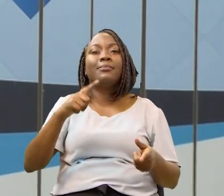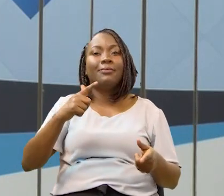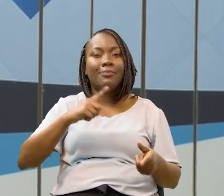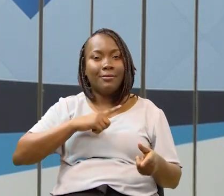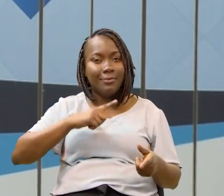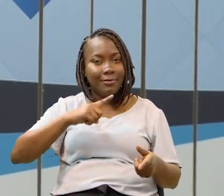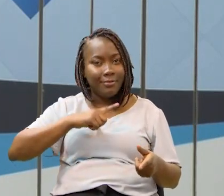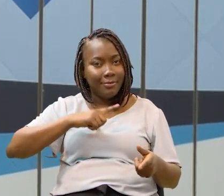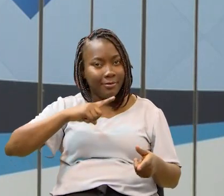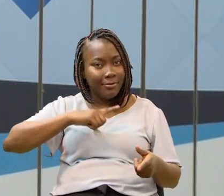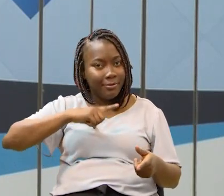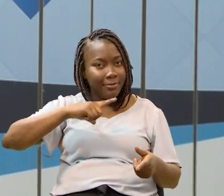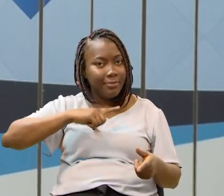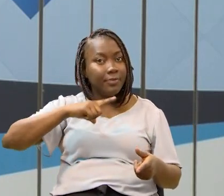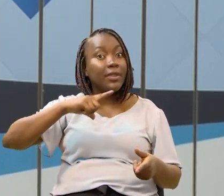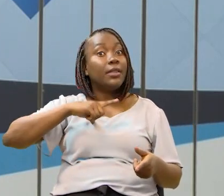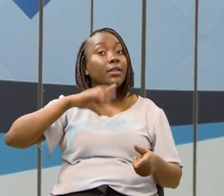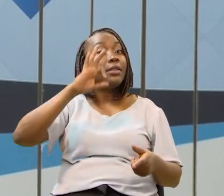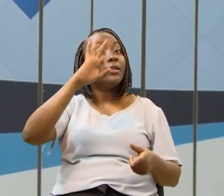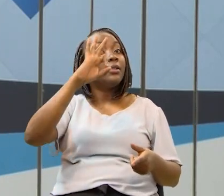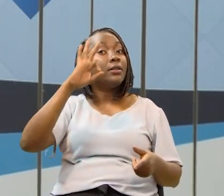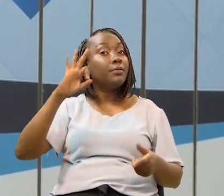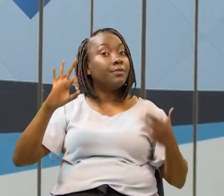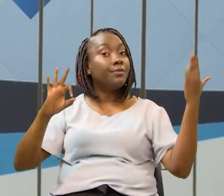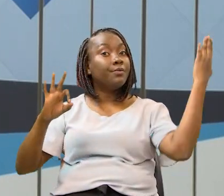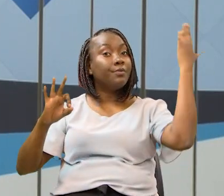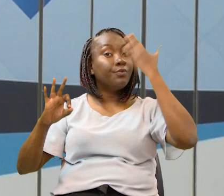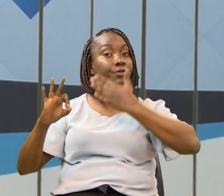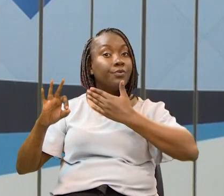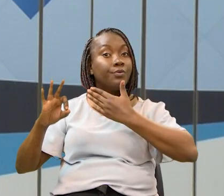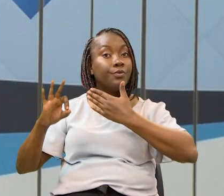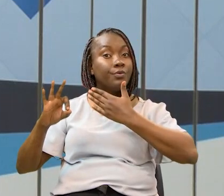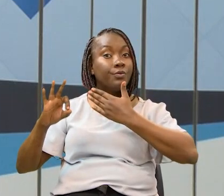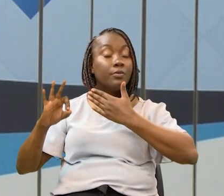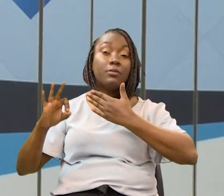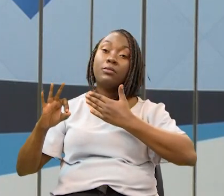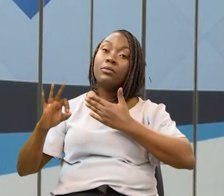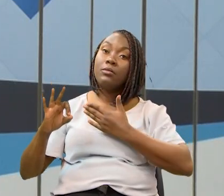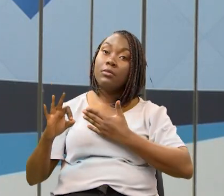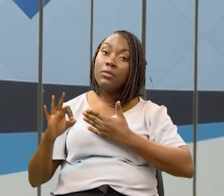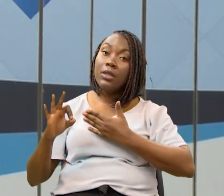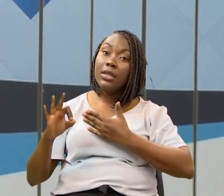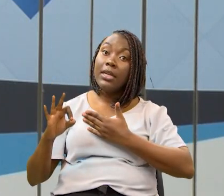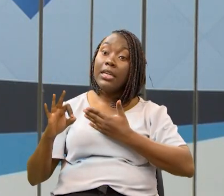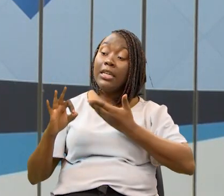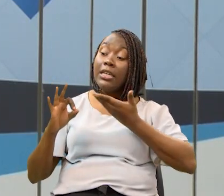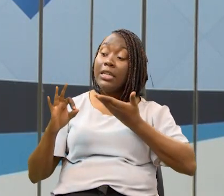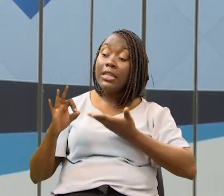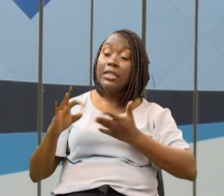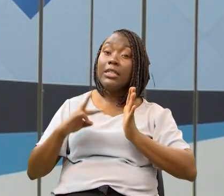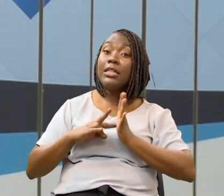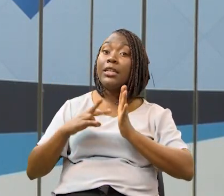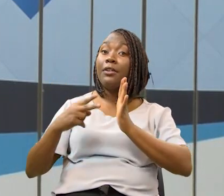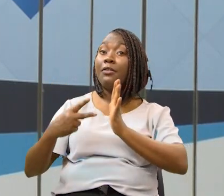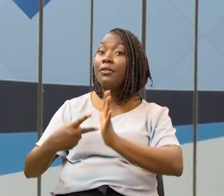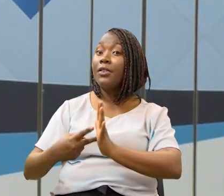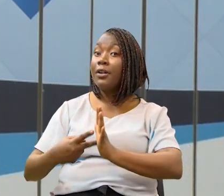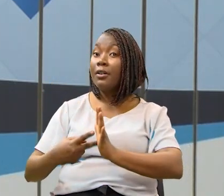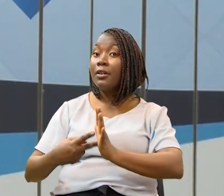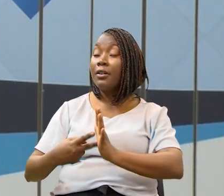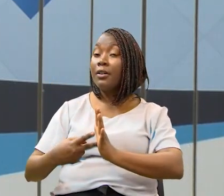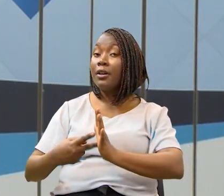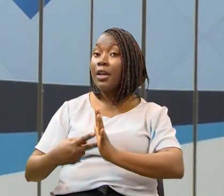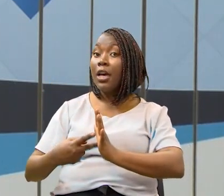né? Existe. Existe e tem estatísticas comprovando, né? Então, isso significa que